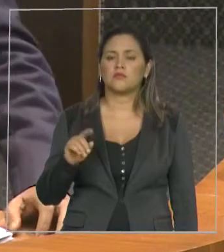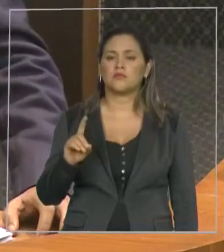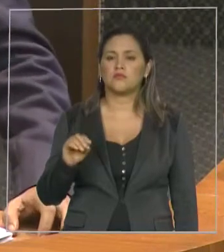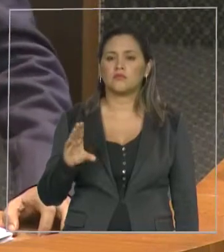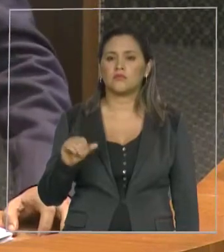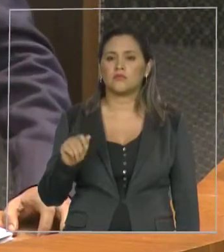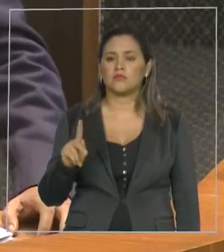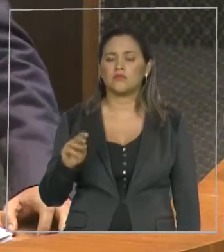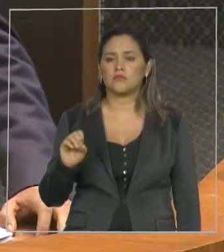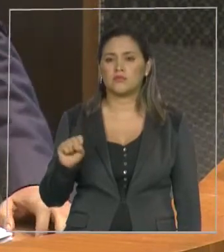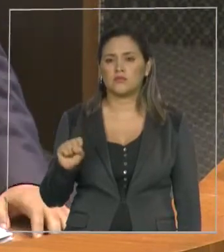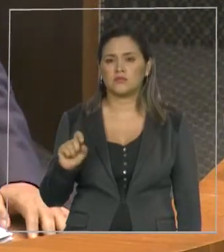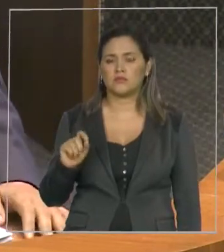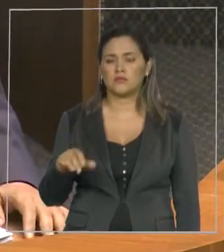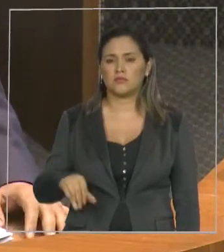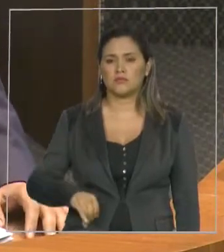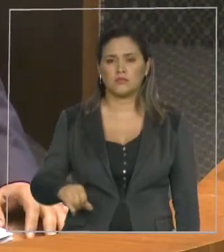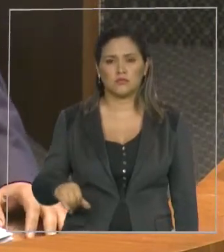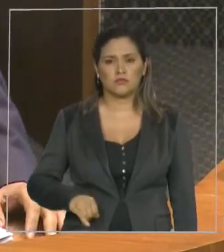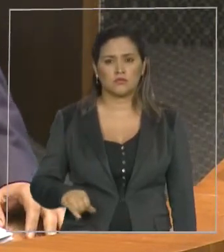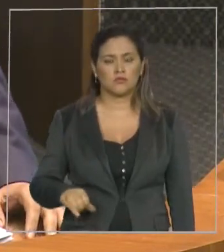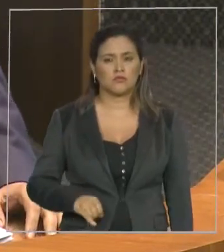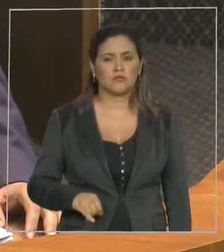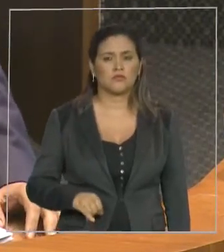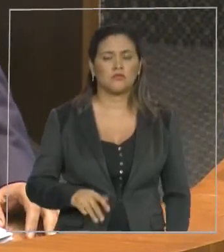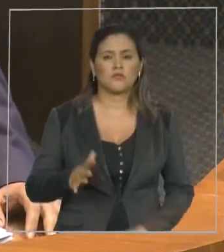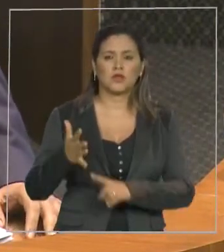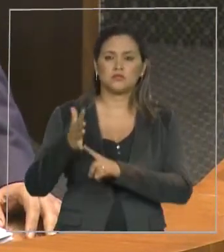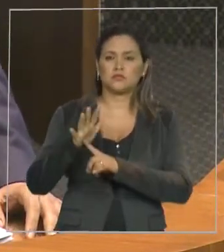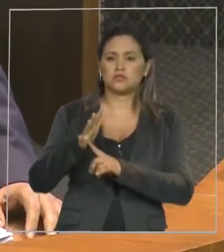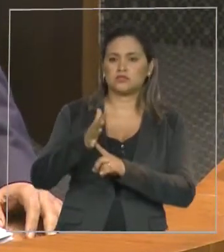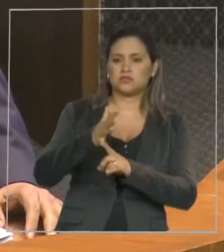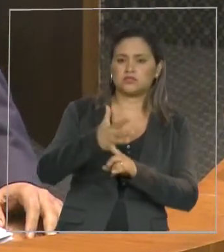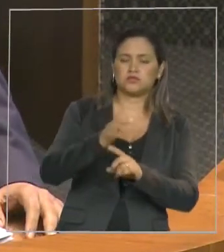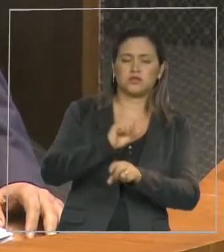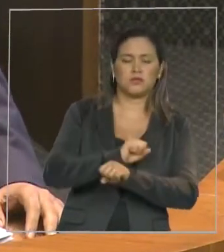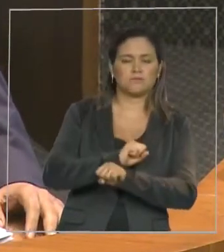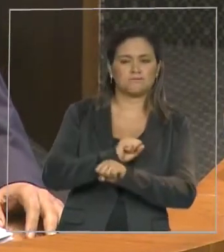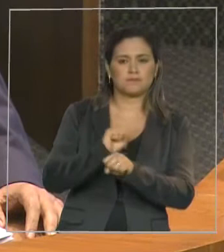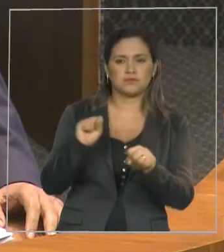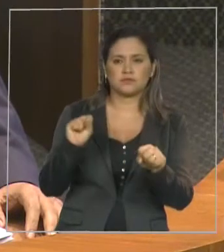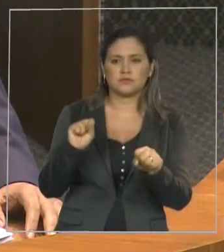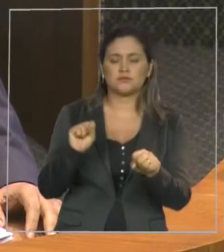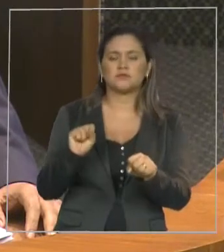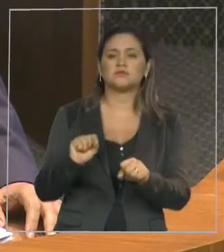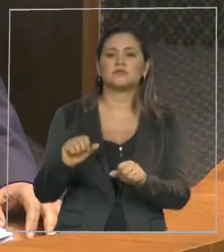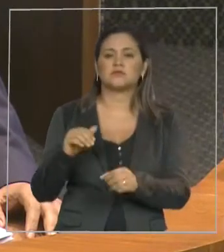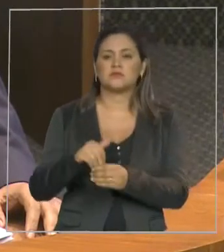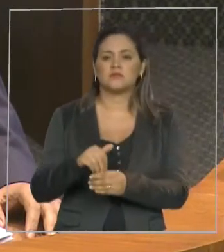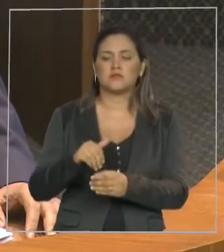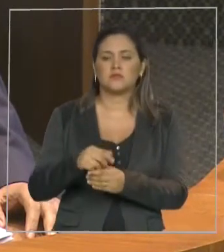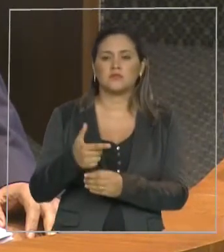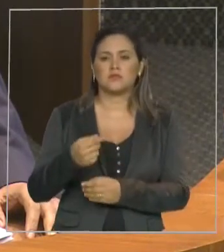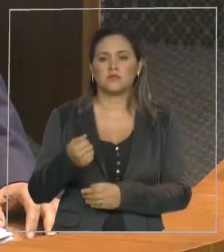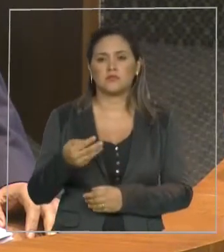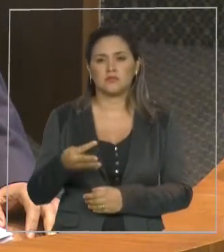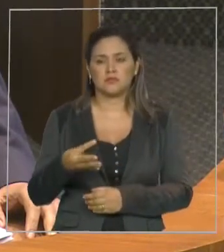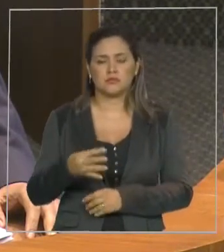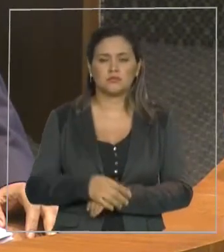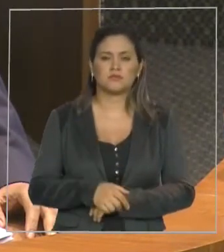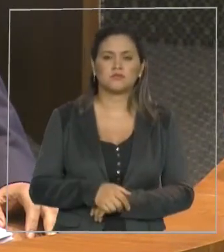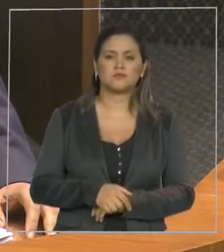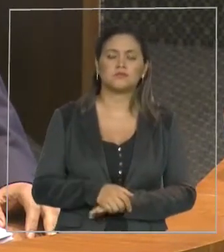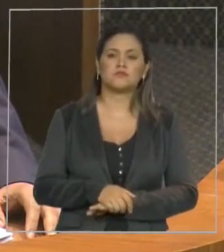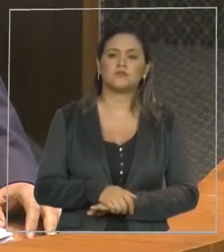acidente ali no período da campanha da eleição de 2014, que impactou o país inteiro, mas